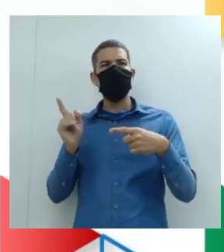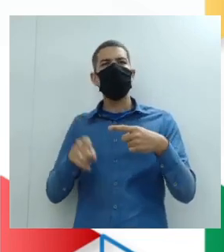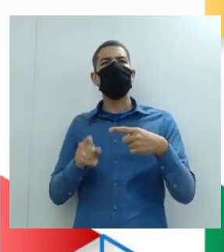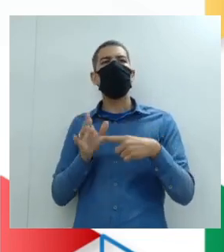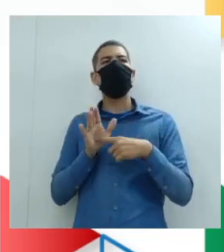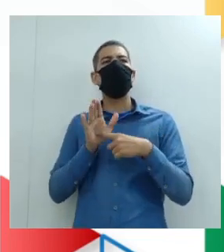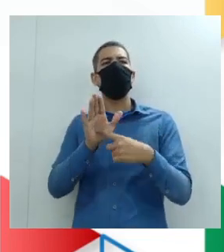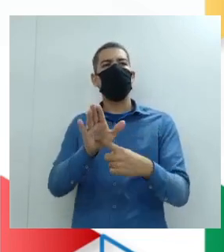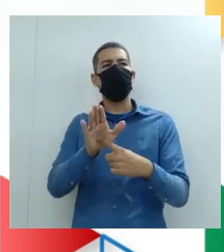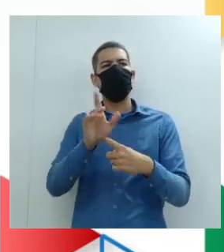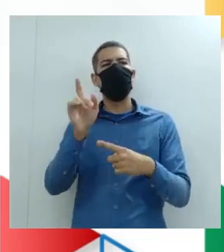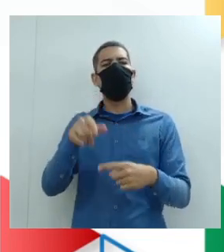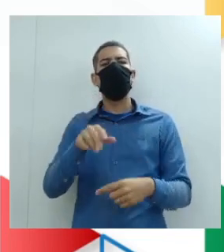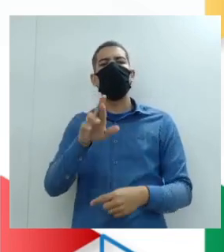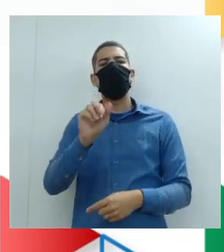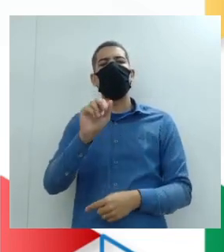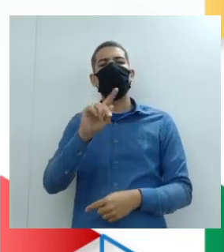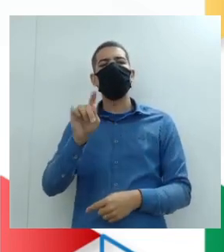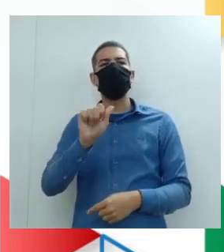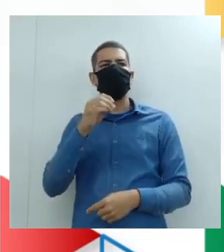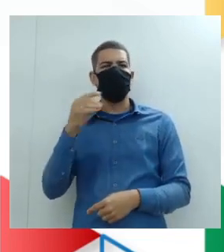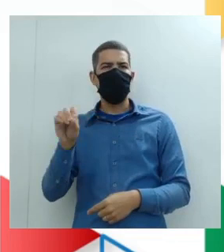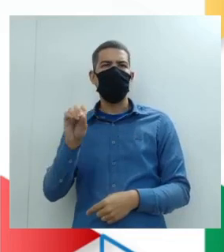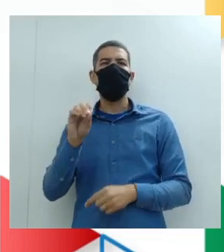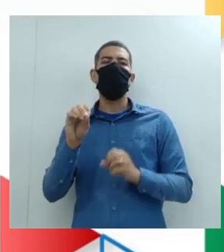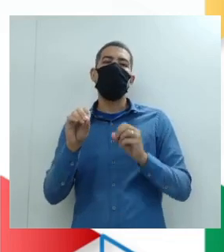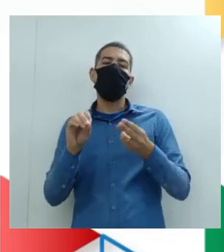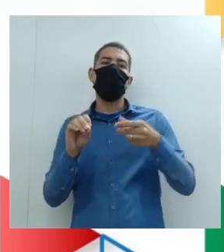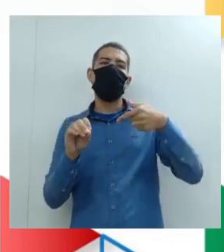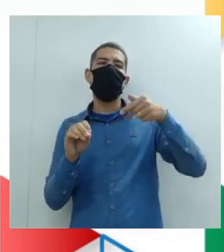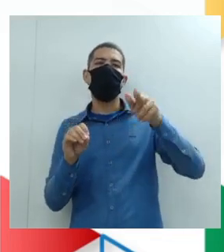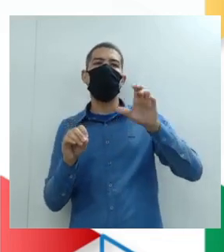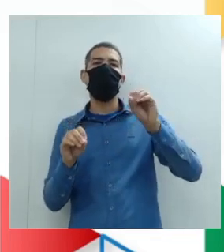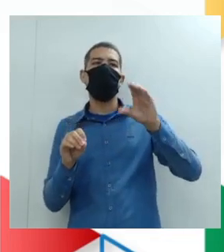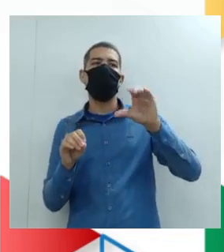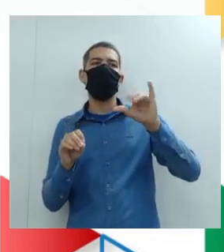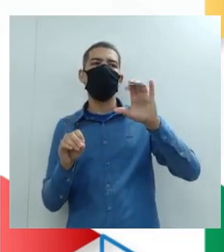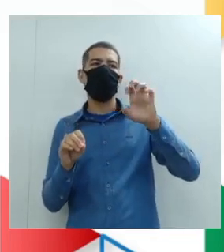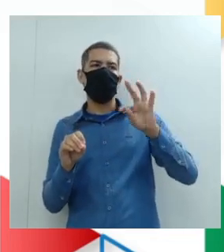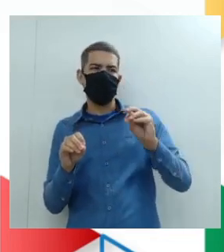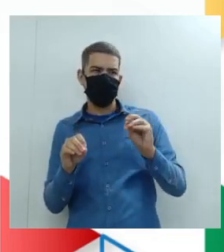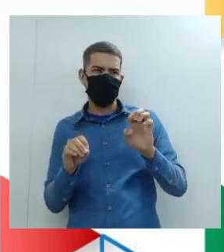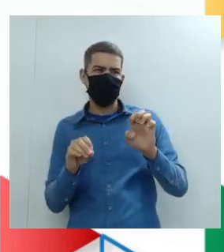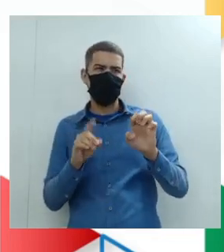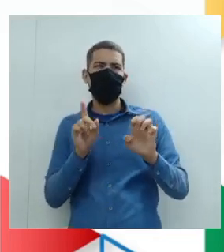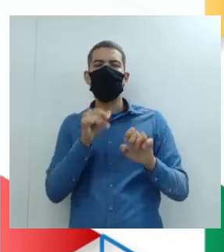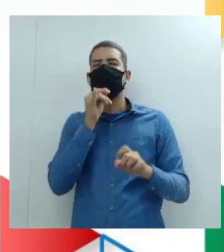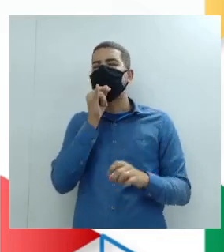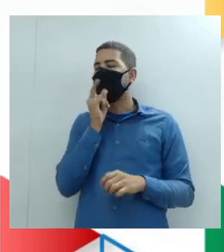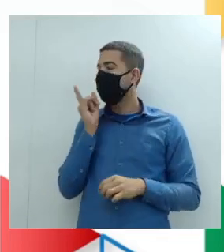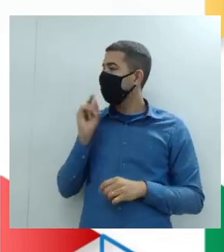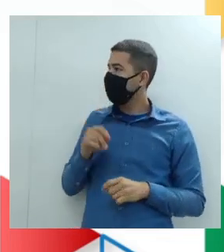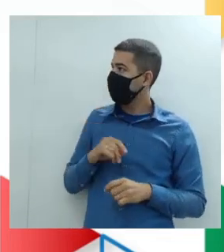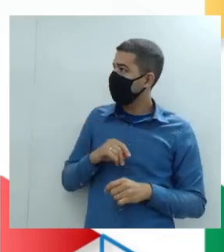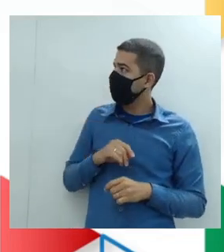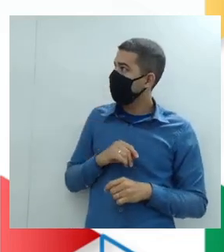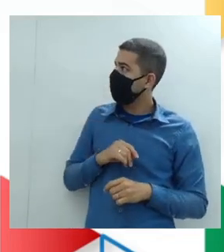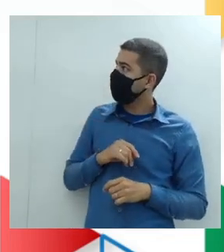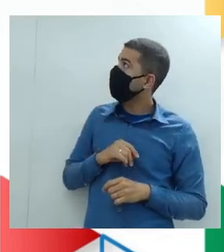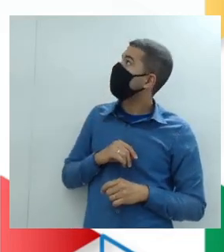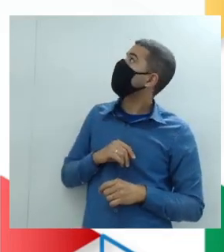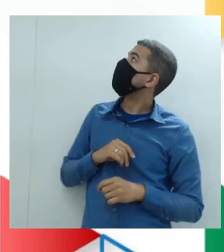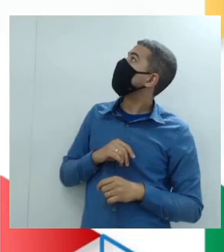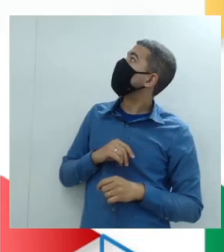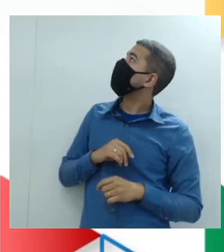representar uma razão ou quociente. Vou te mostrar agora, ó. Razão. A razão é entre